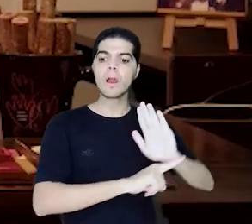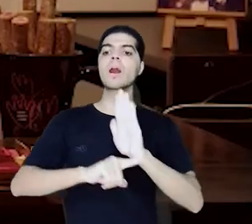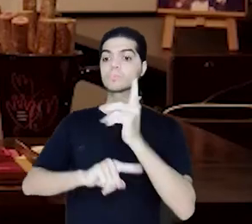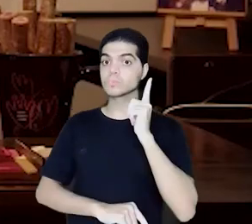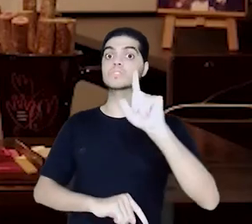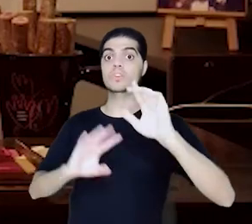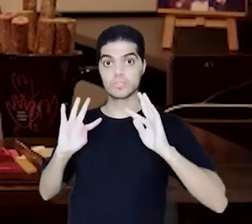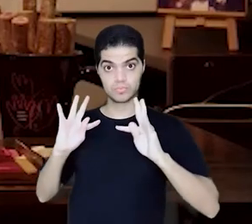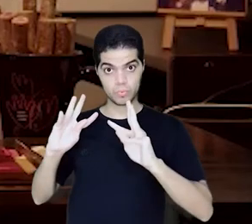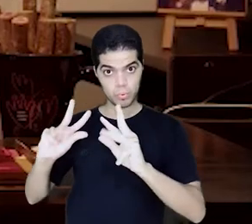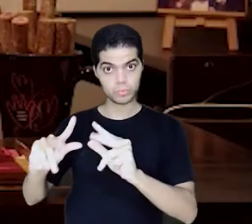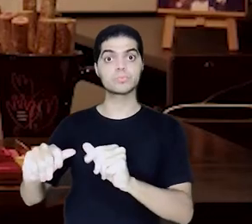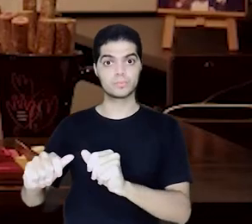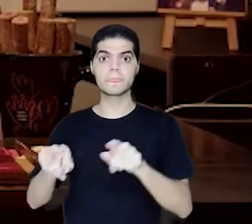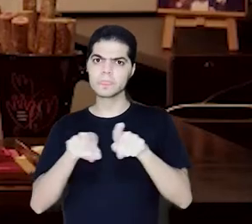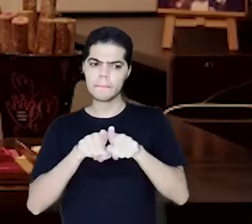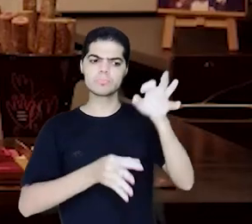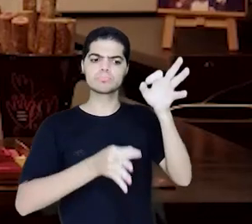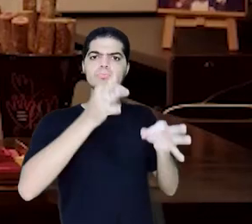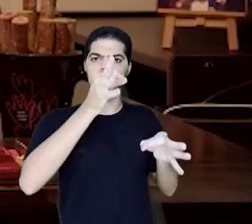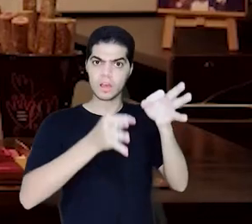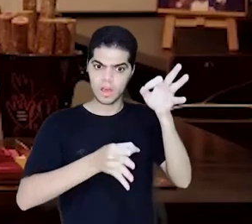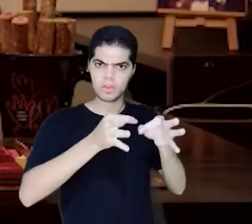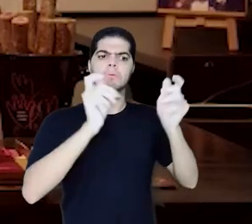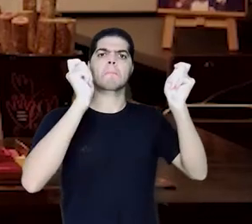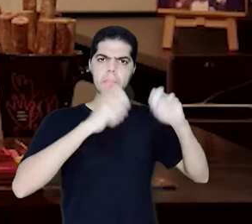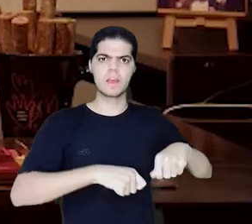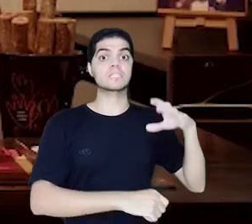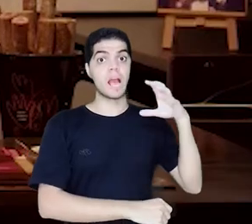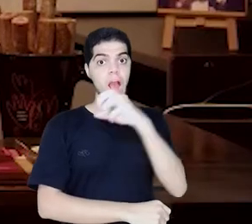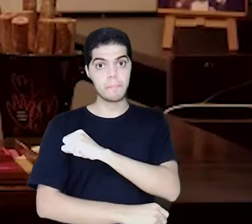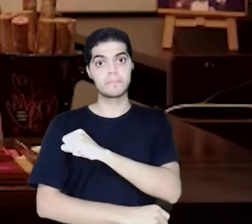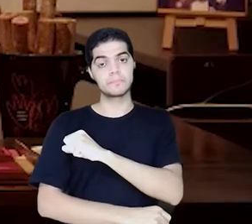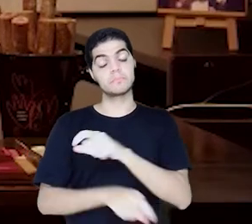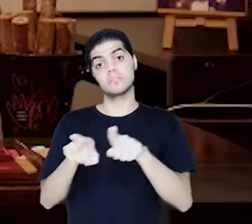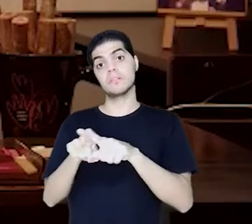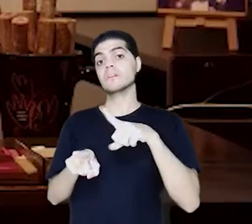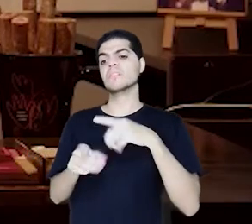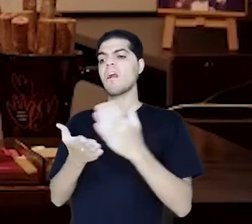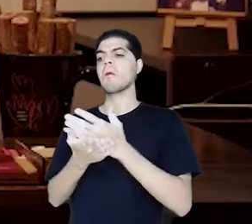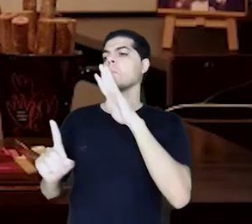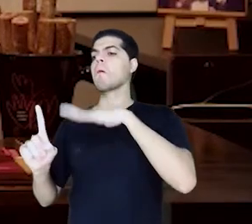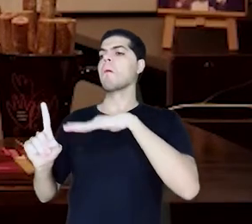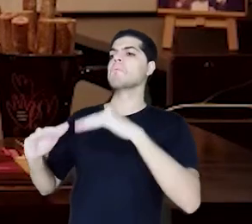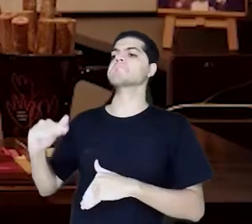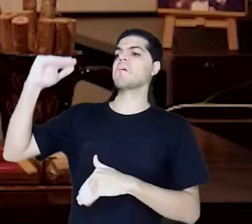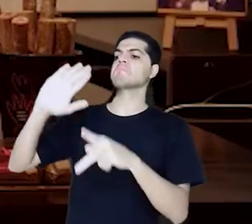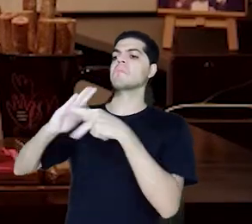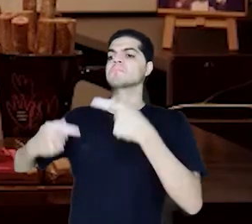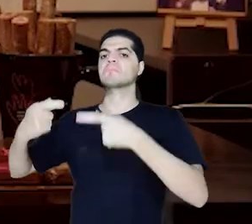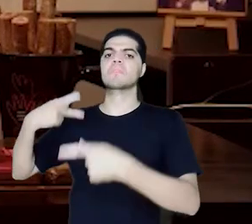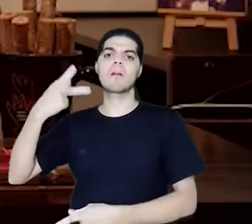mundo, né? Um judiciário ágil, né? E tem que acabar com os privilégios dos políticos